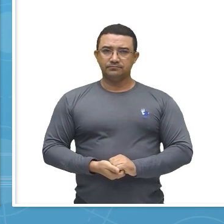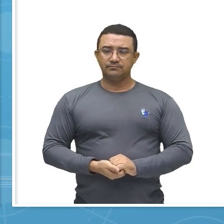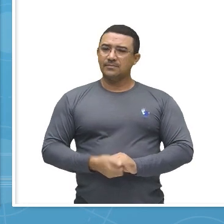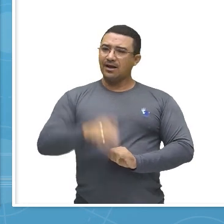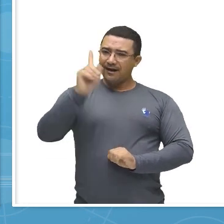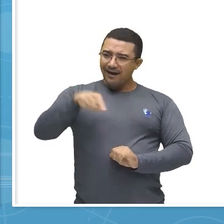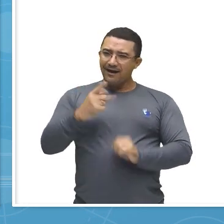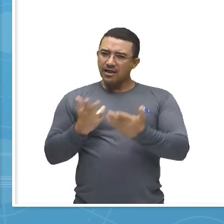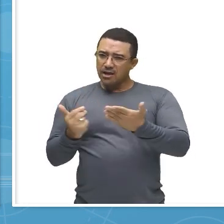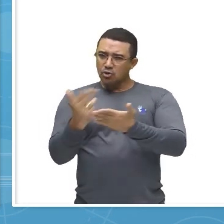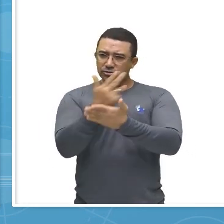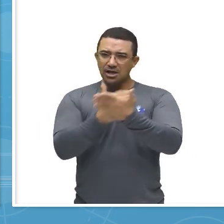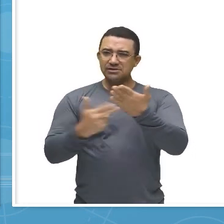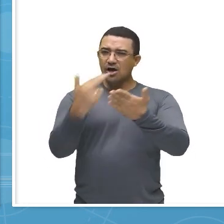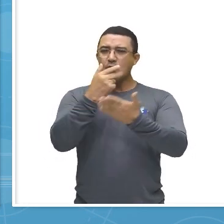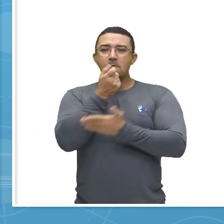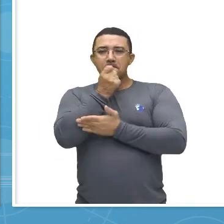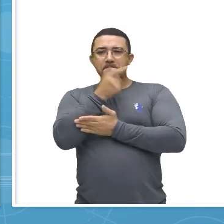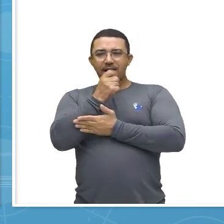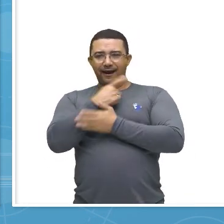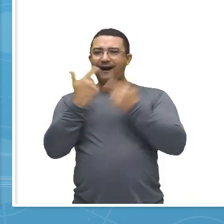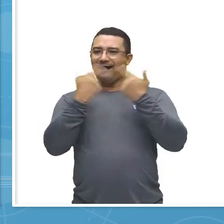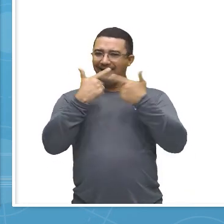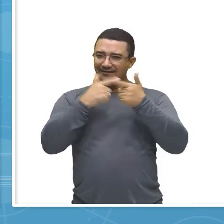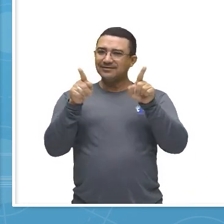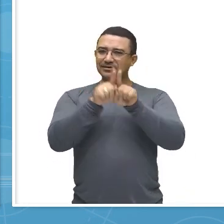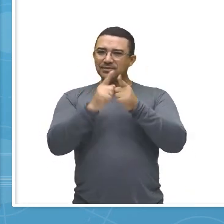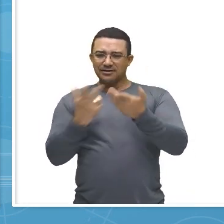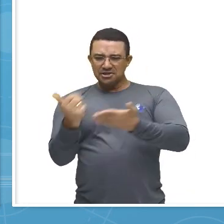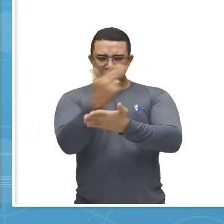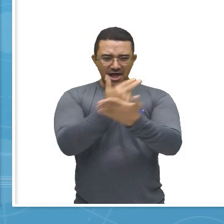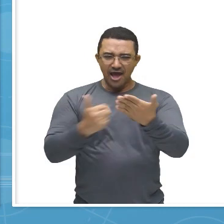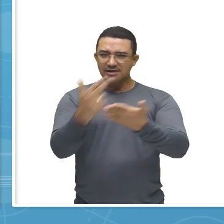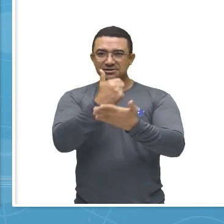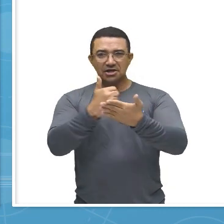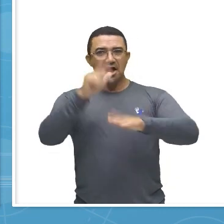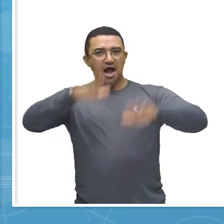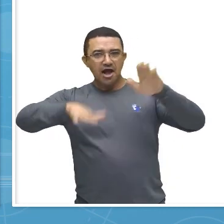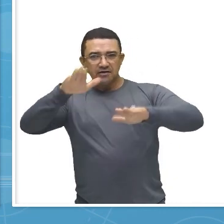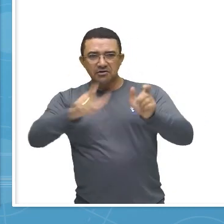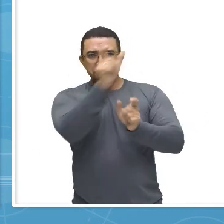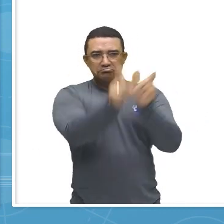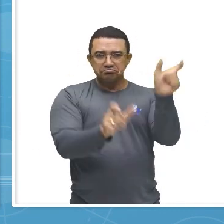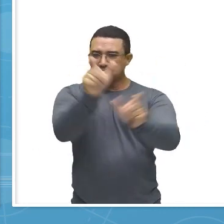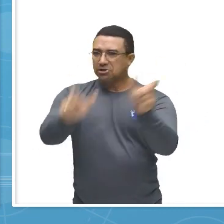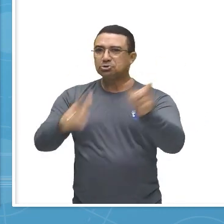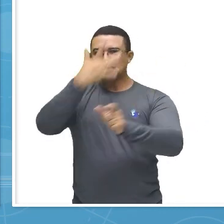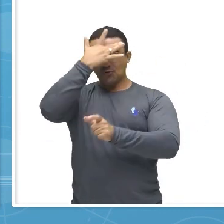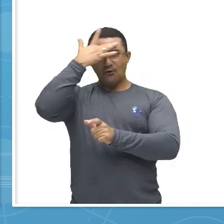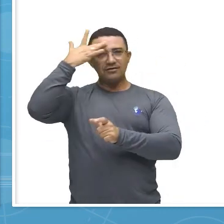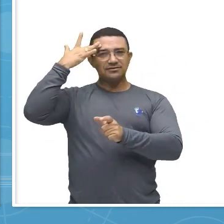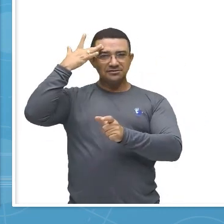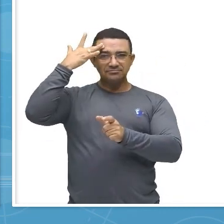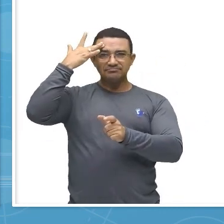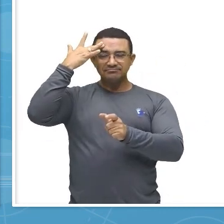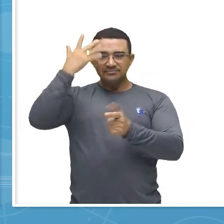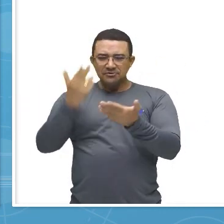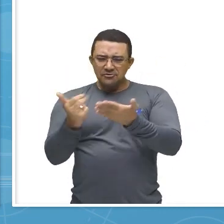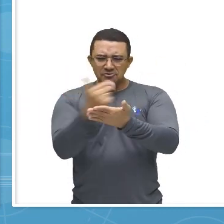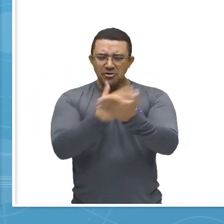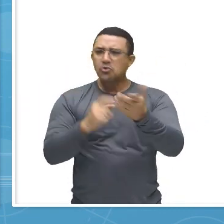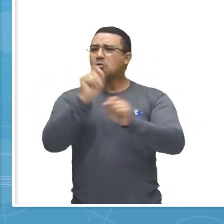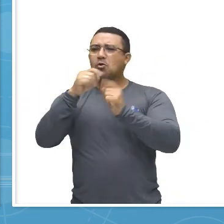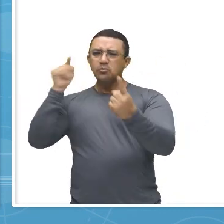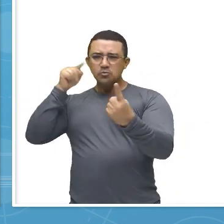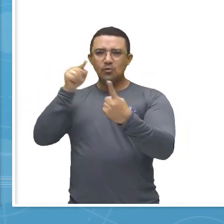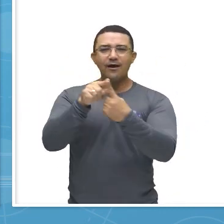Ela é uma ilustração humorística que envolve a caricatura de um ou mais personagens, feitas com o objetivo de